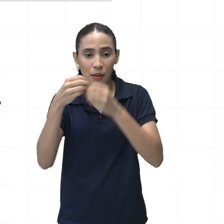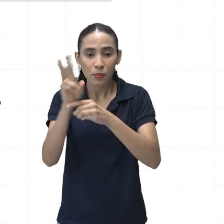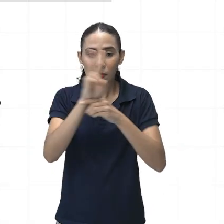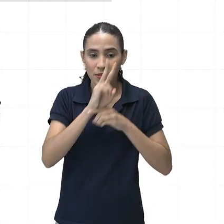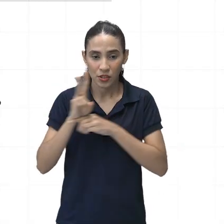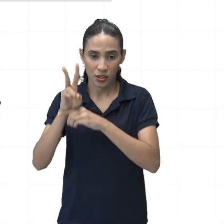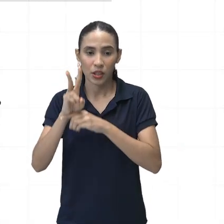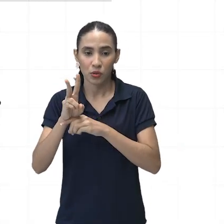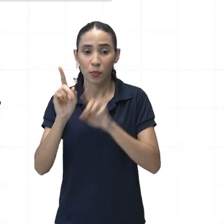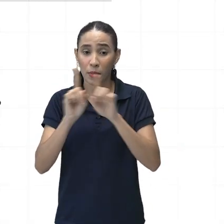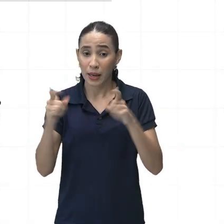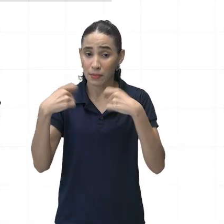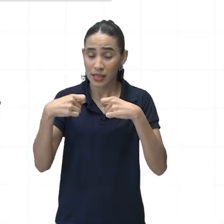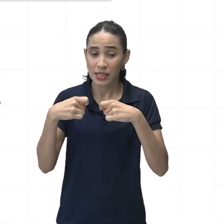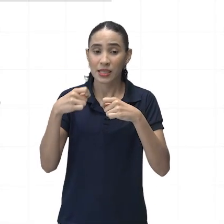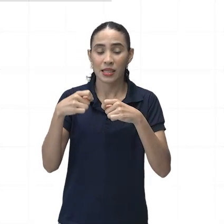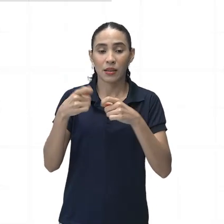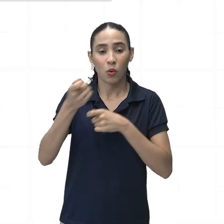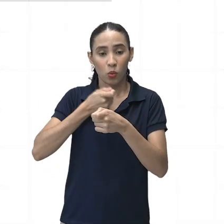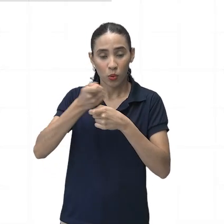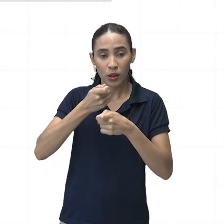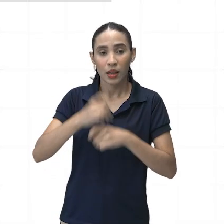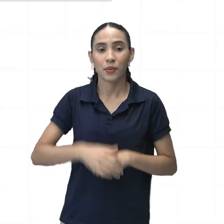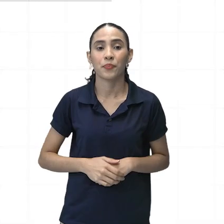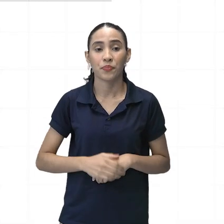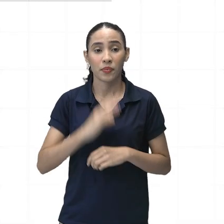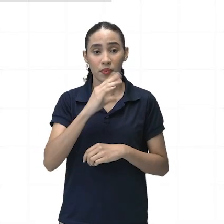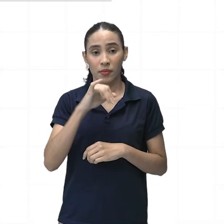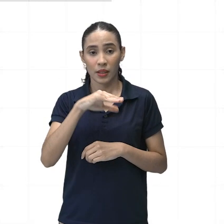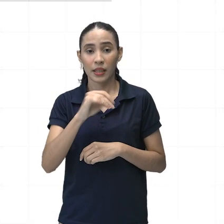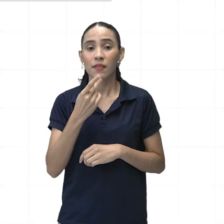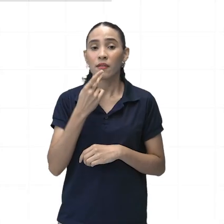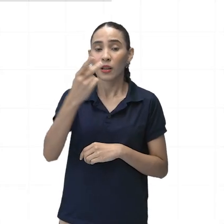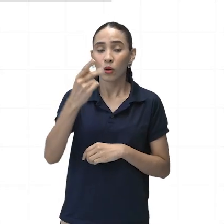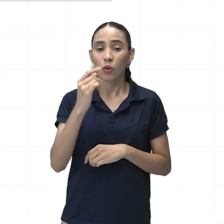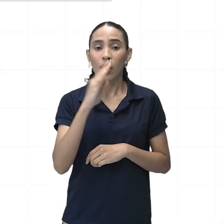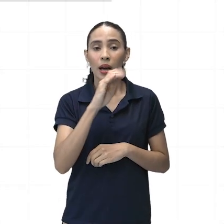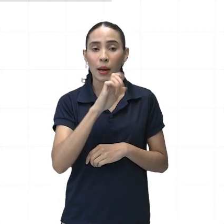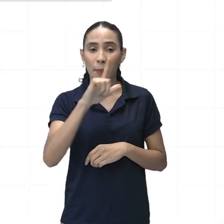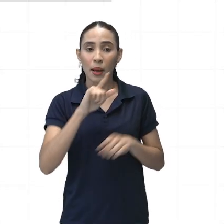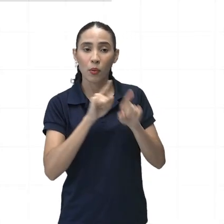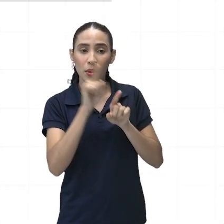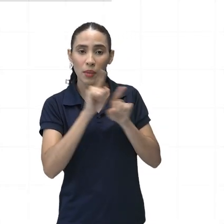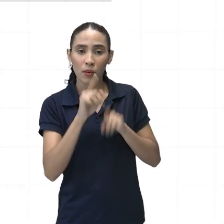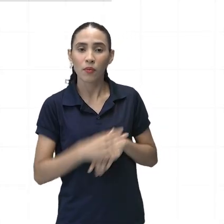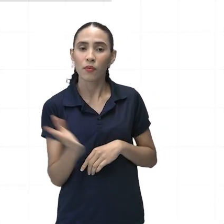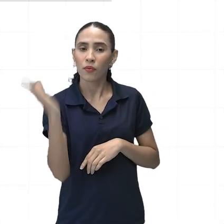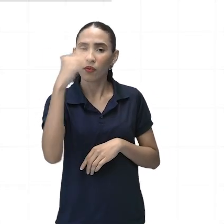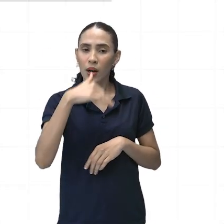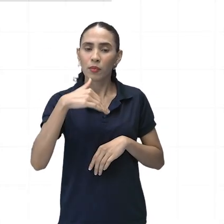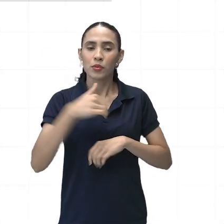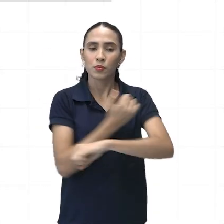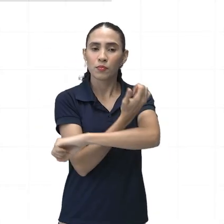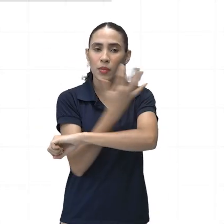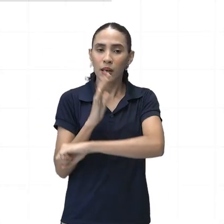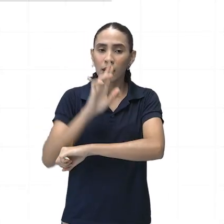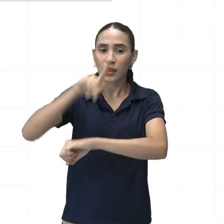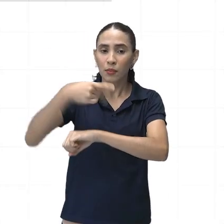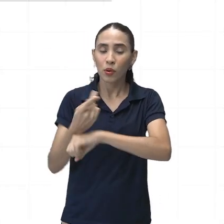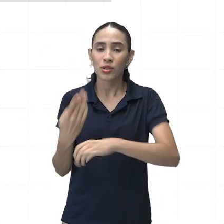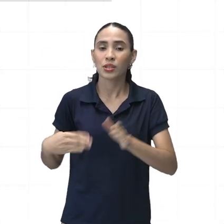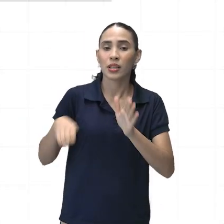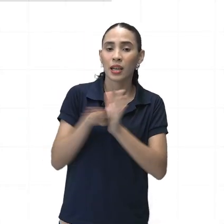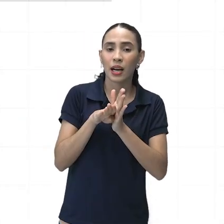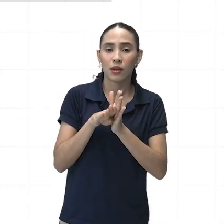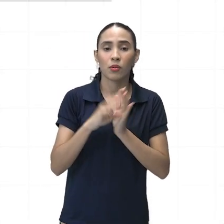mas tu deverás dominá-lo. Caim disse então a Abel, seu irmão: vamos ao campo. Logo que chegaram ao